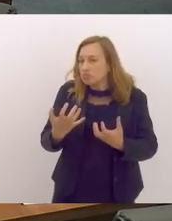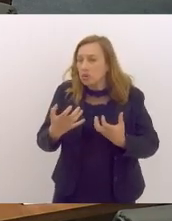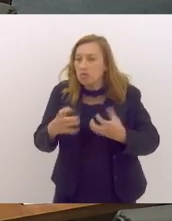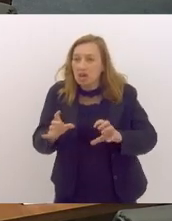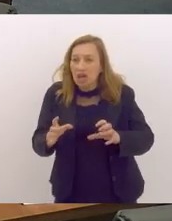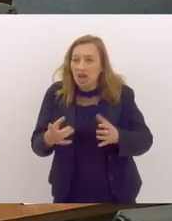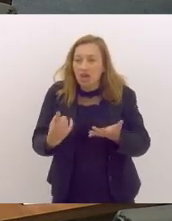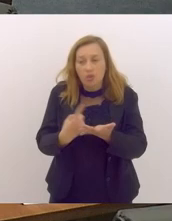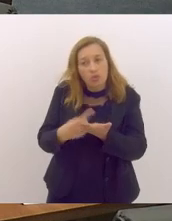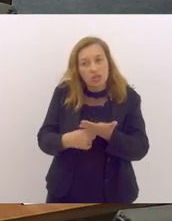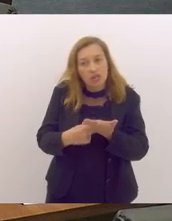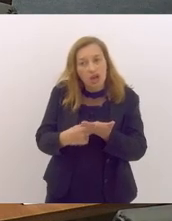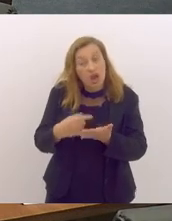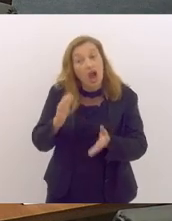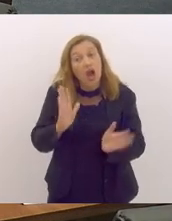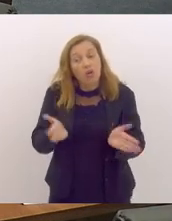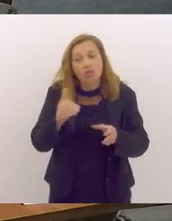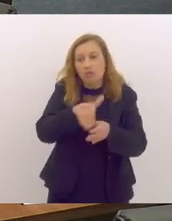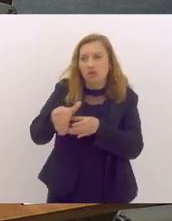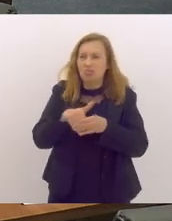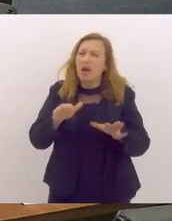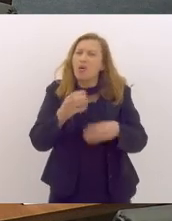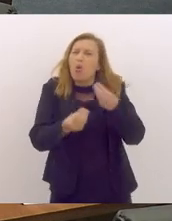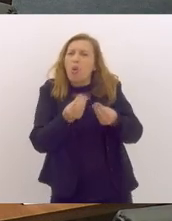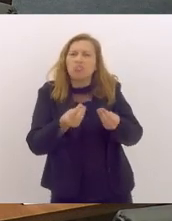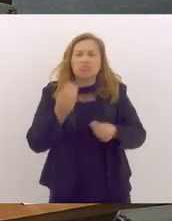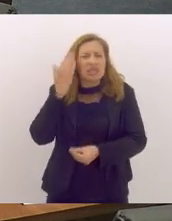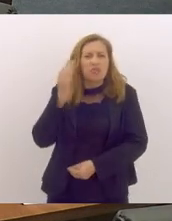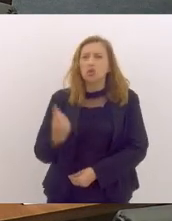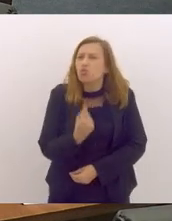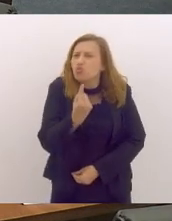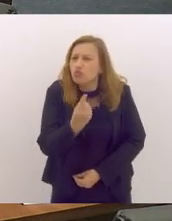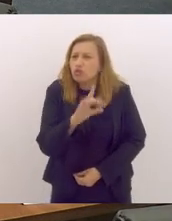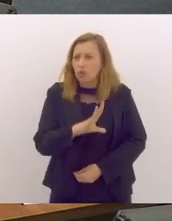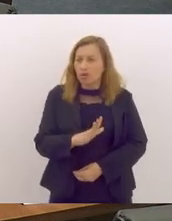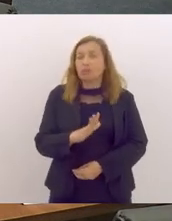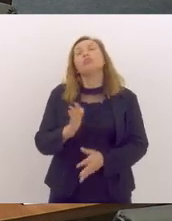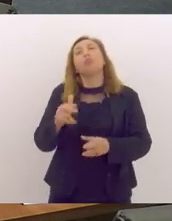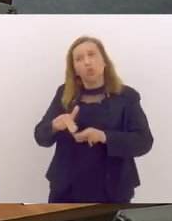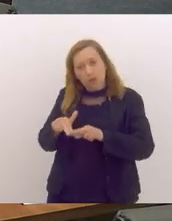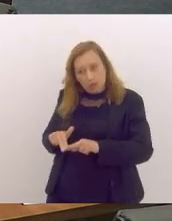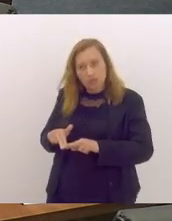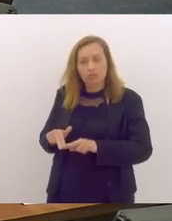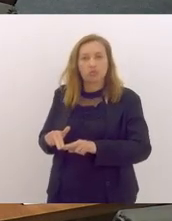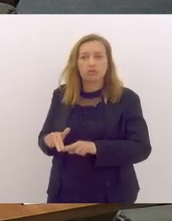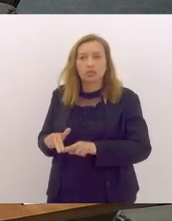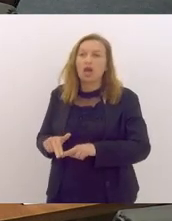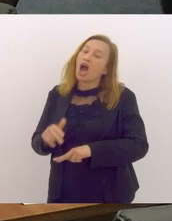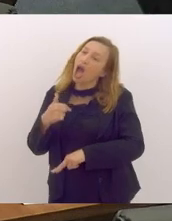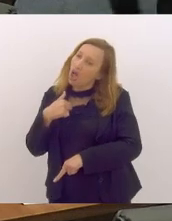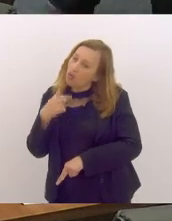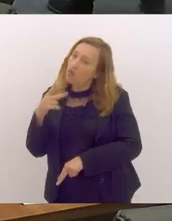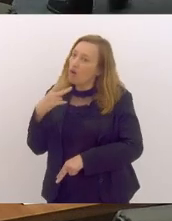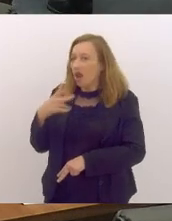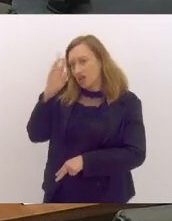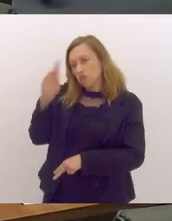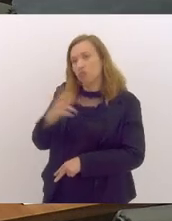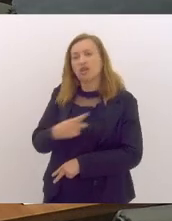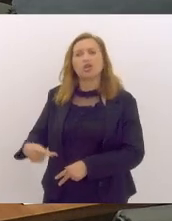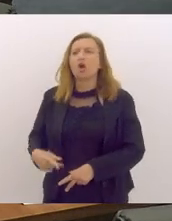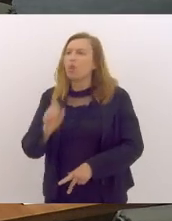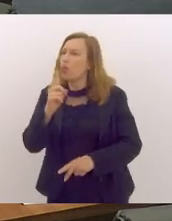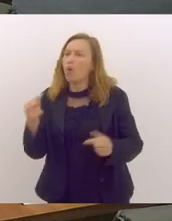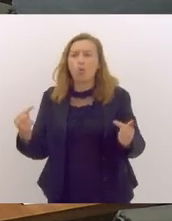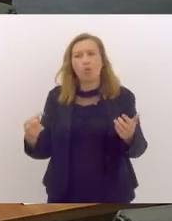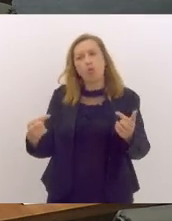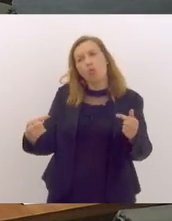entendimento, vamos para o voto. Entendimento com um? Depois não, eu... é por isso, justamente por isso, que já, porque, já aí passou eu, da... Aí eu vou dizer assim, eu não, não combinaram